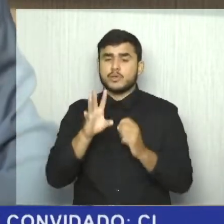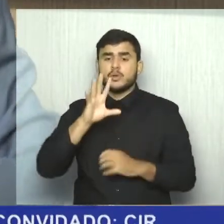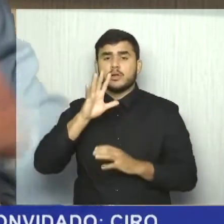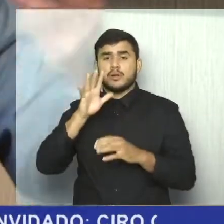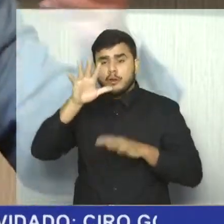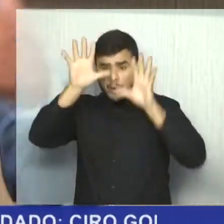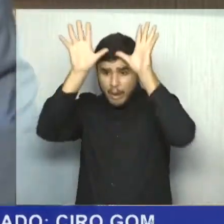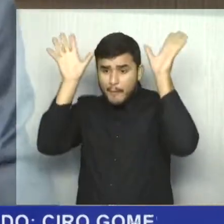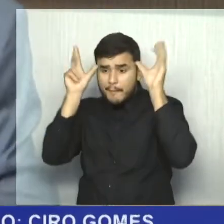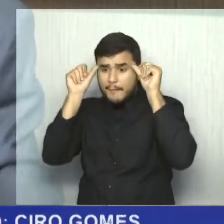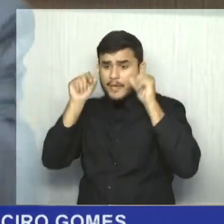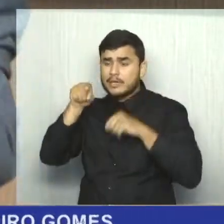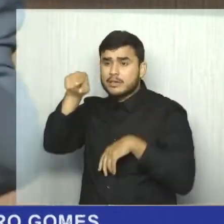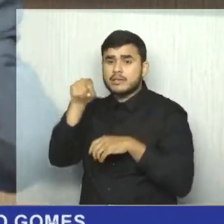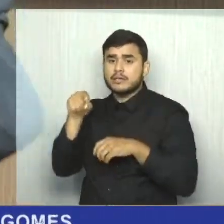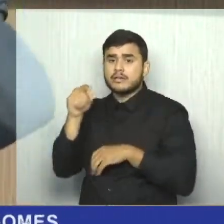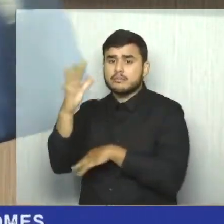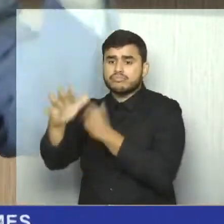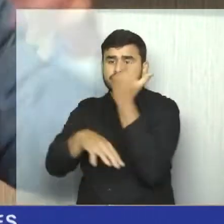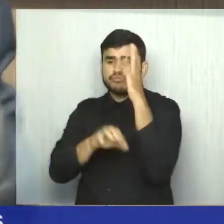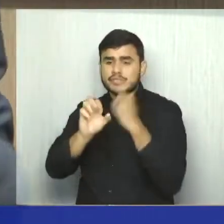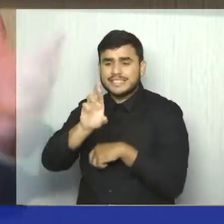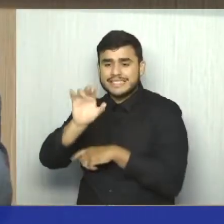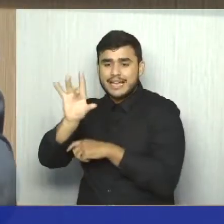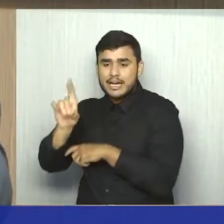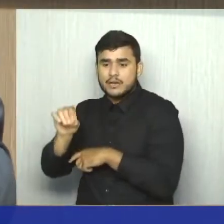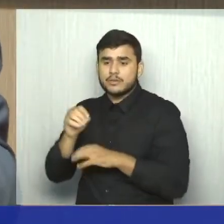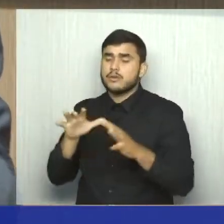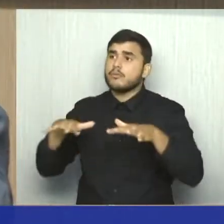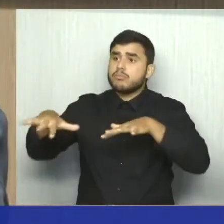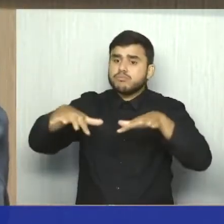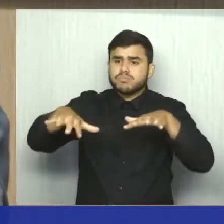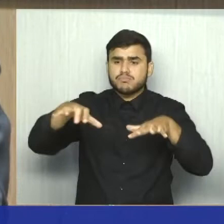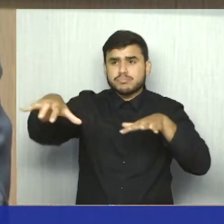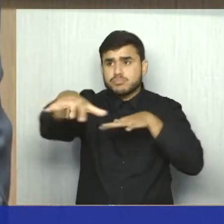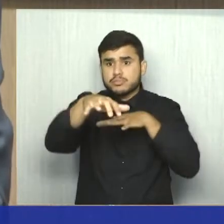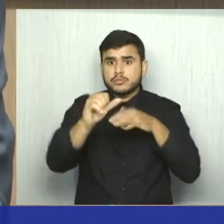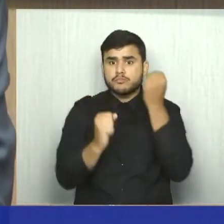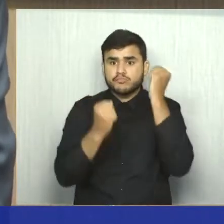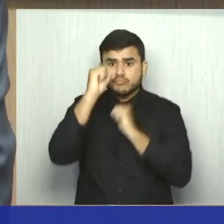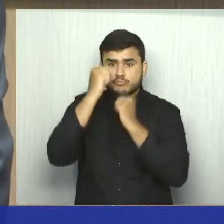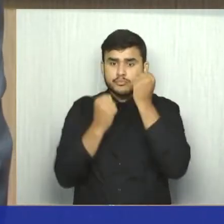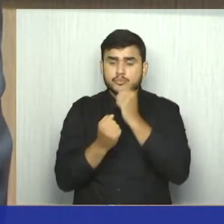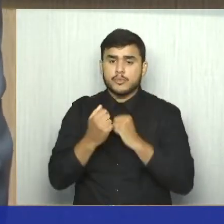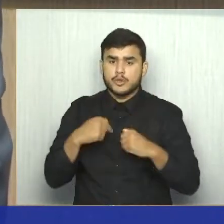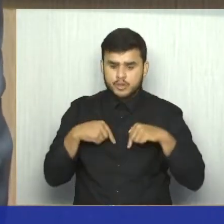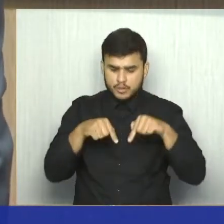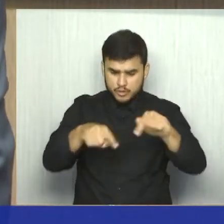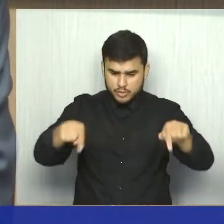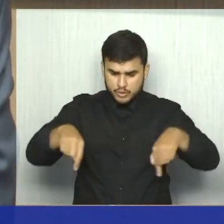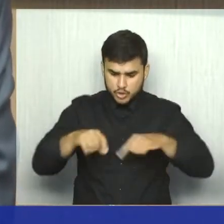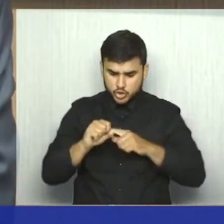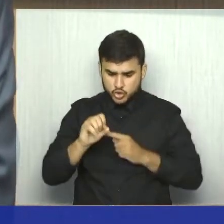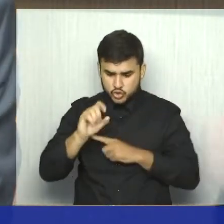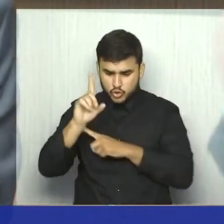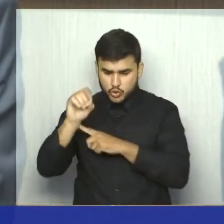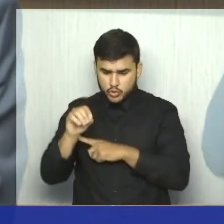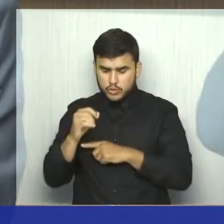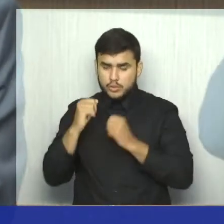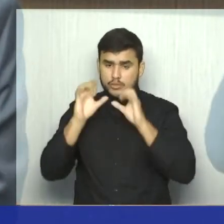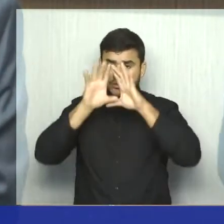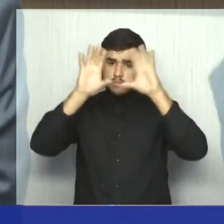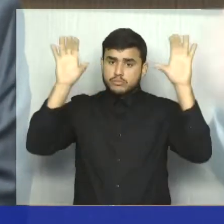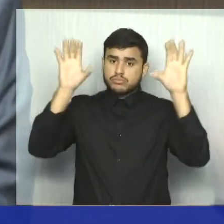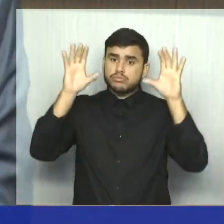Amazônia. Nós estamos aqui em Matopiba, é um negócio explosivo, não tínhamos nada disso. Ora, se o chão é mais generoso do que jamais foi, o céu é o mesmo, abençoado